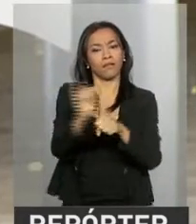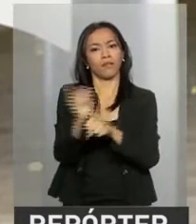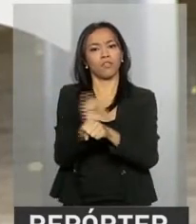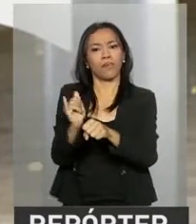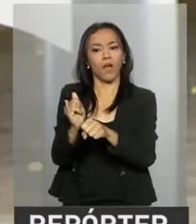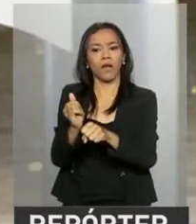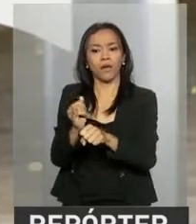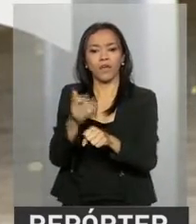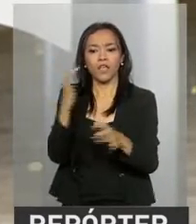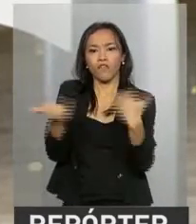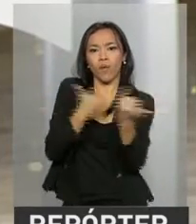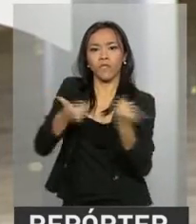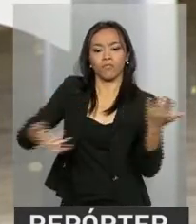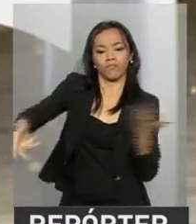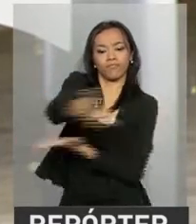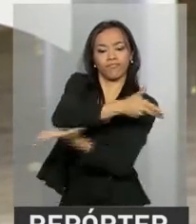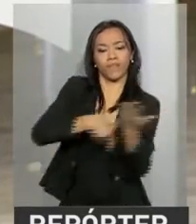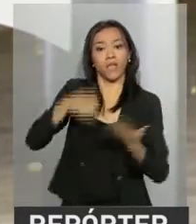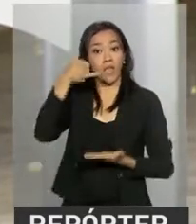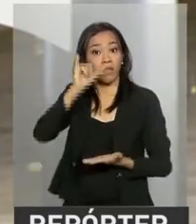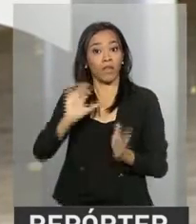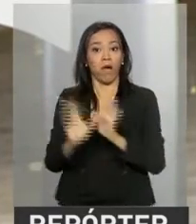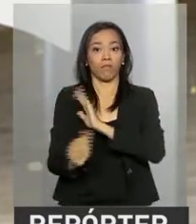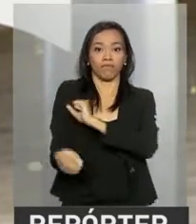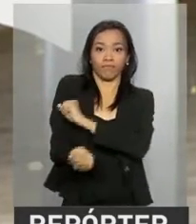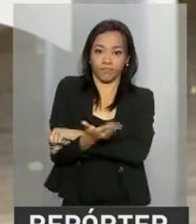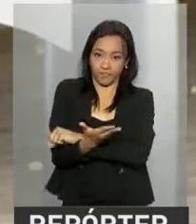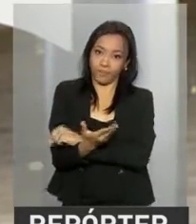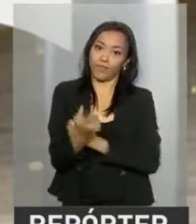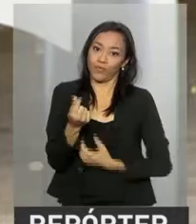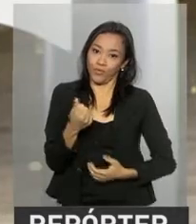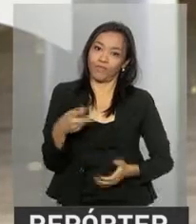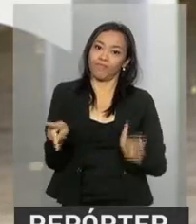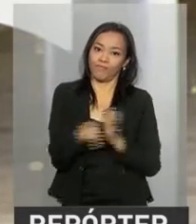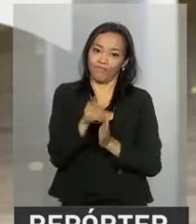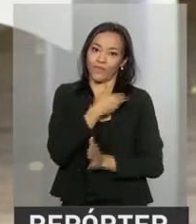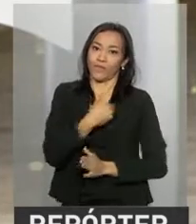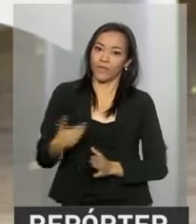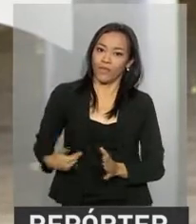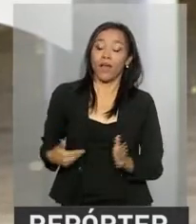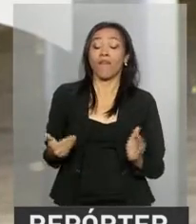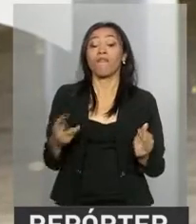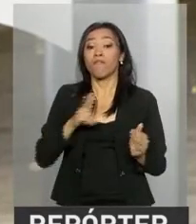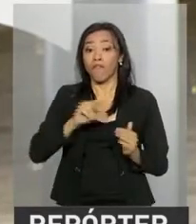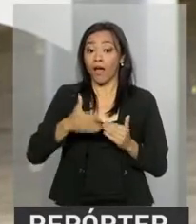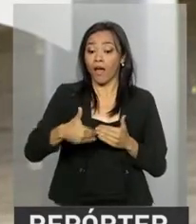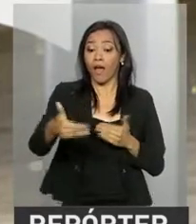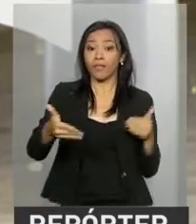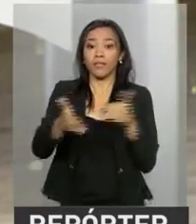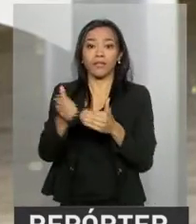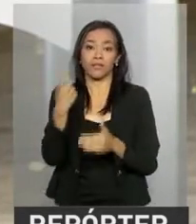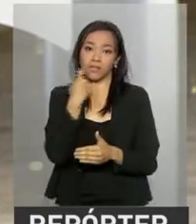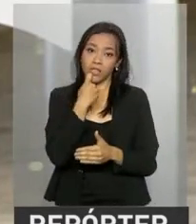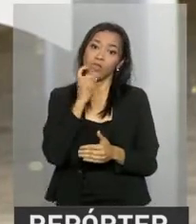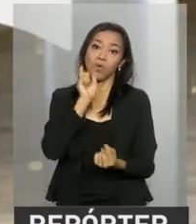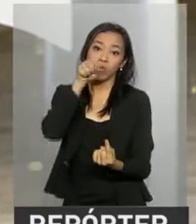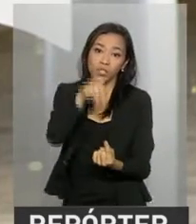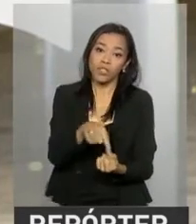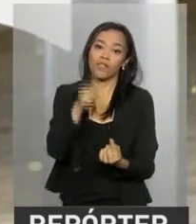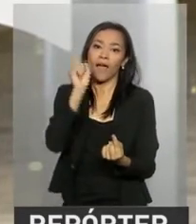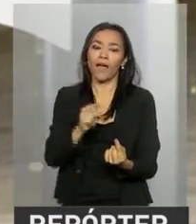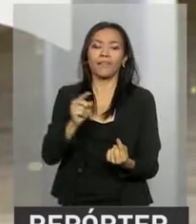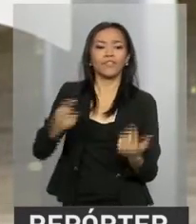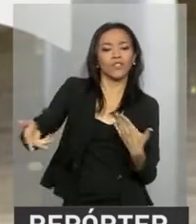para combater o mau uso do dinheiro público. O curso, como eu disse, vai até essa sexta-feira e a ideia é aproximar os órgãos e